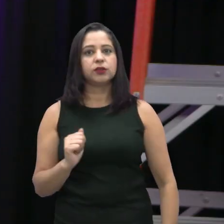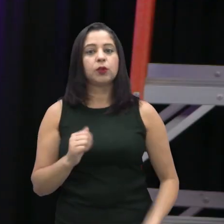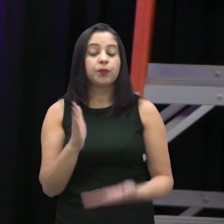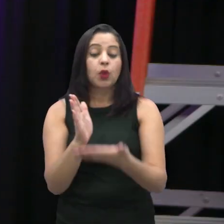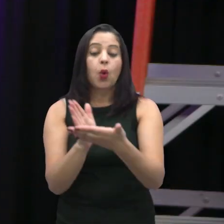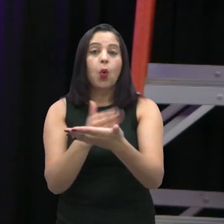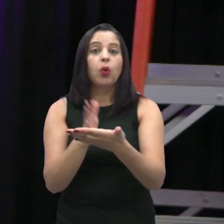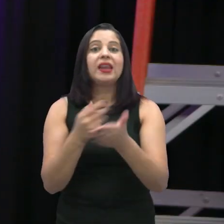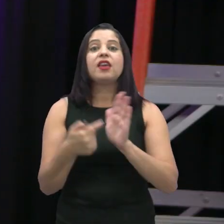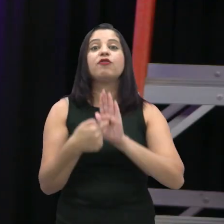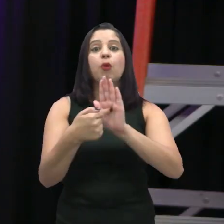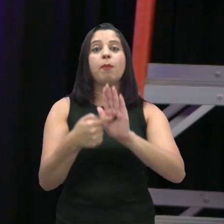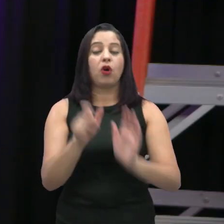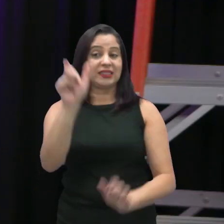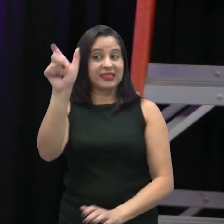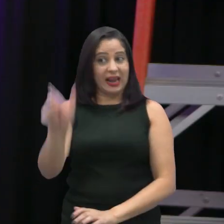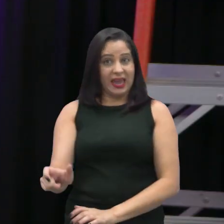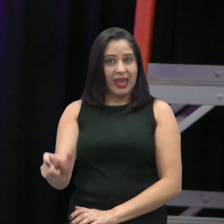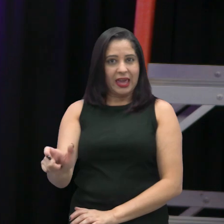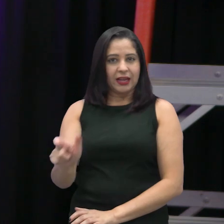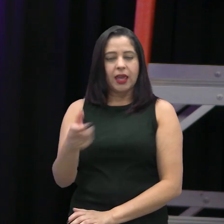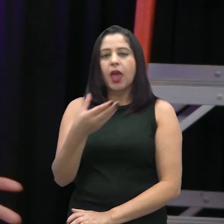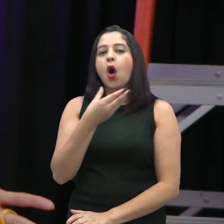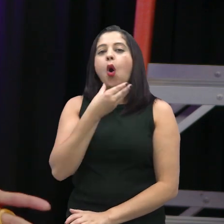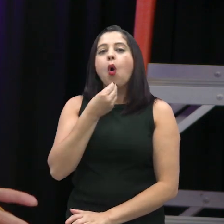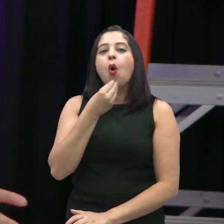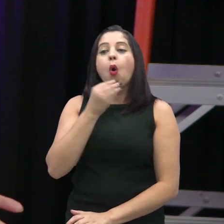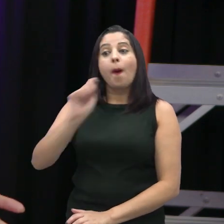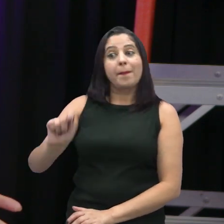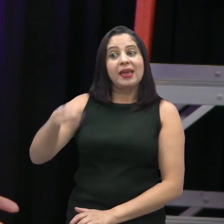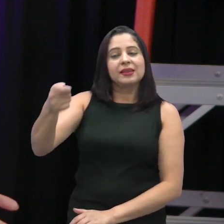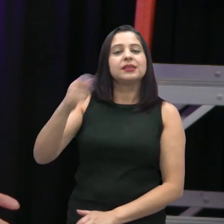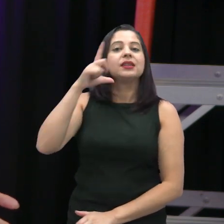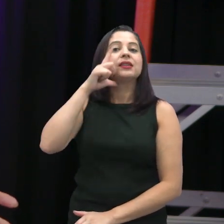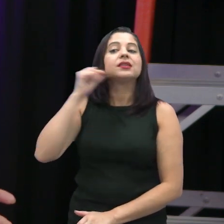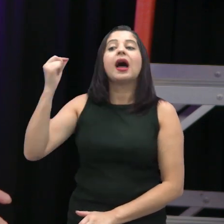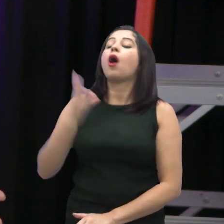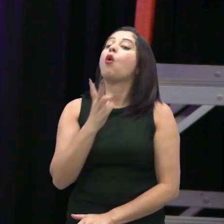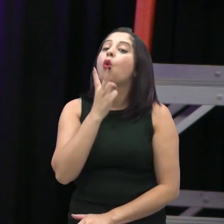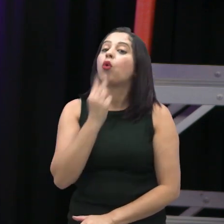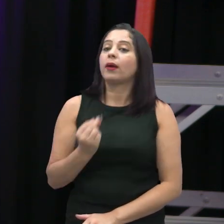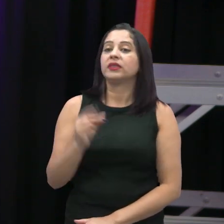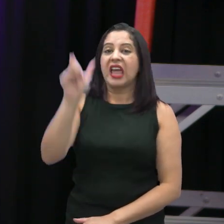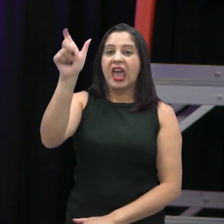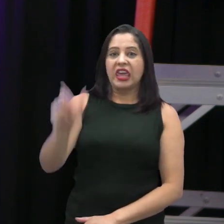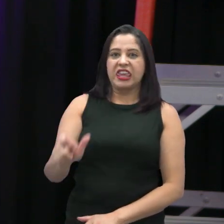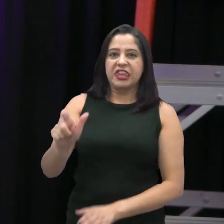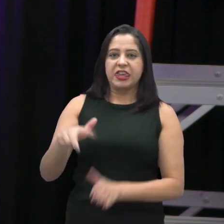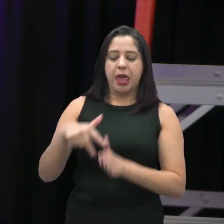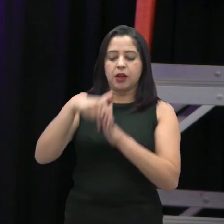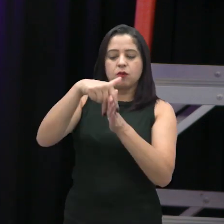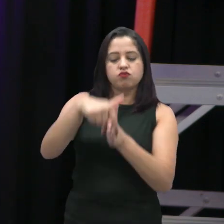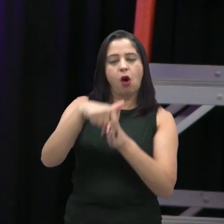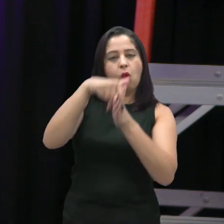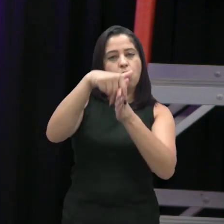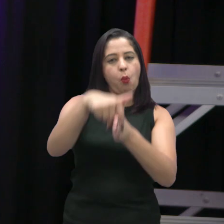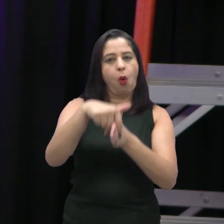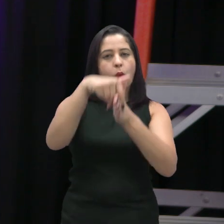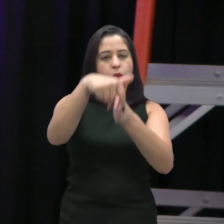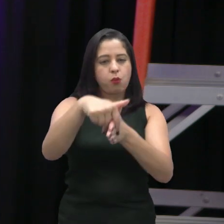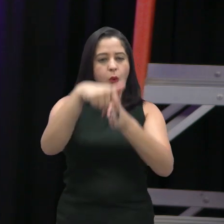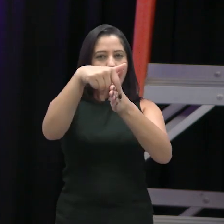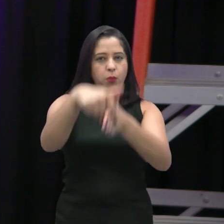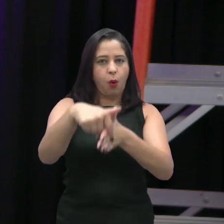livro acompanha as aventuras de Dom Quixote, um homem fascinado por livros de cavalaria e decide se tornar um cavaleiro